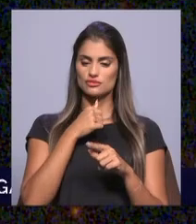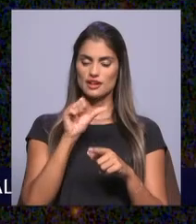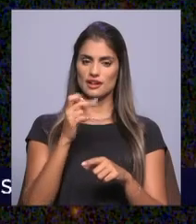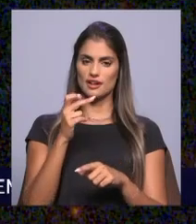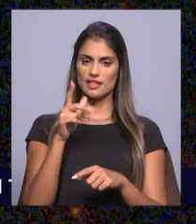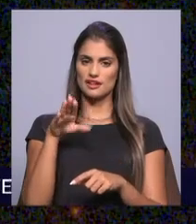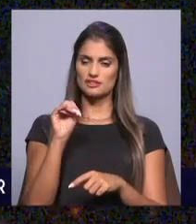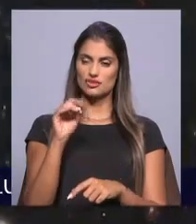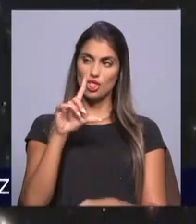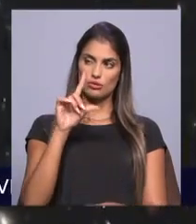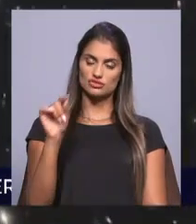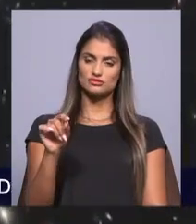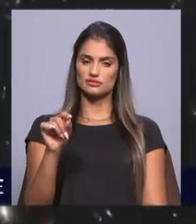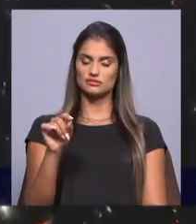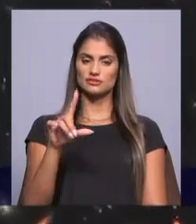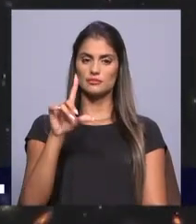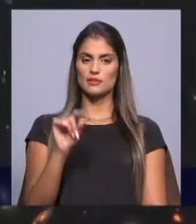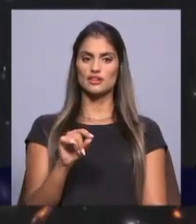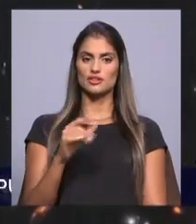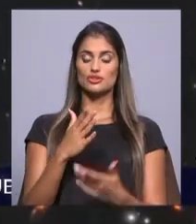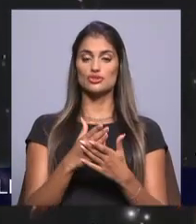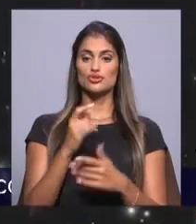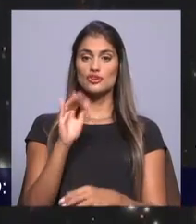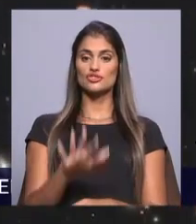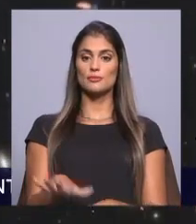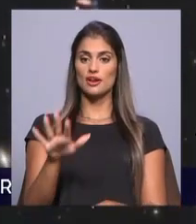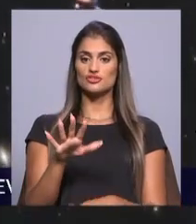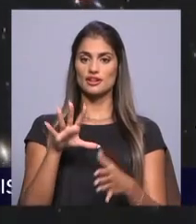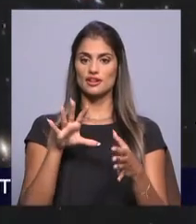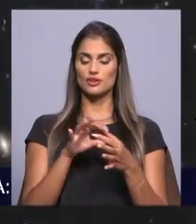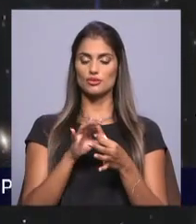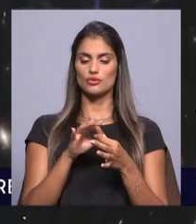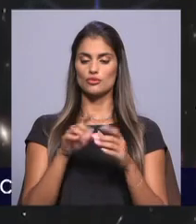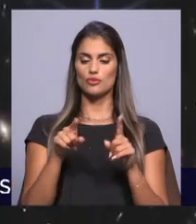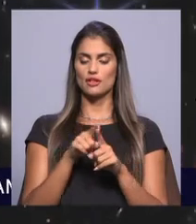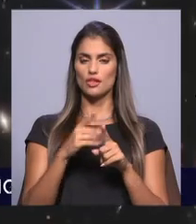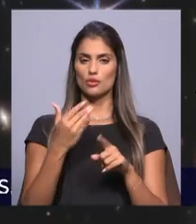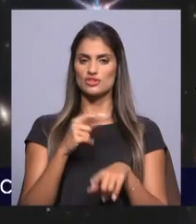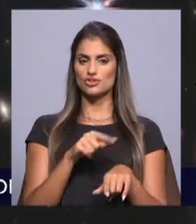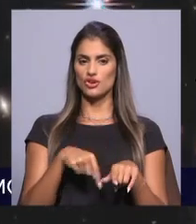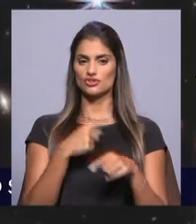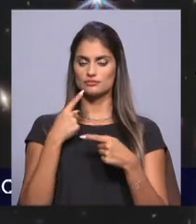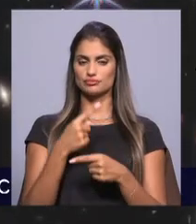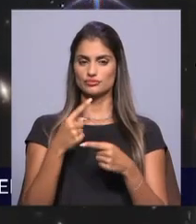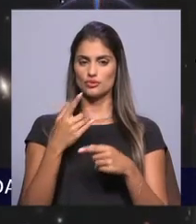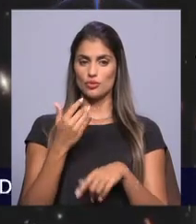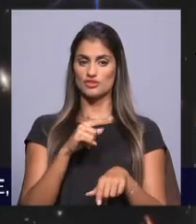mais distantes, e só nesta imagem corresponde a apenas 12 horas de exposição,